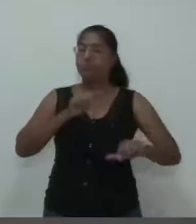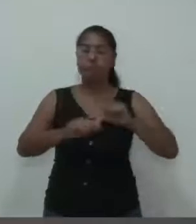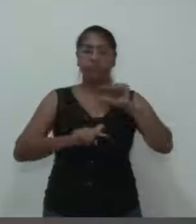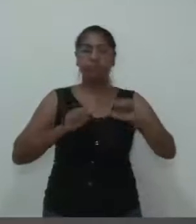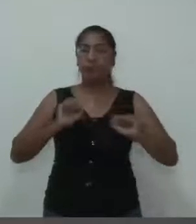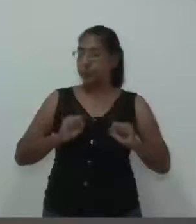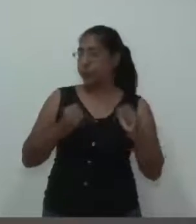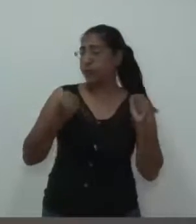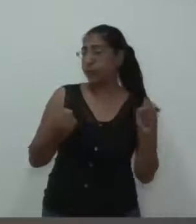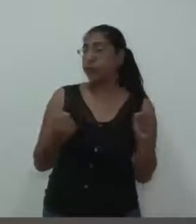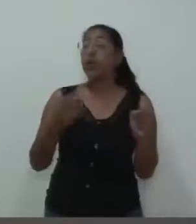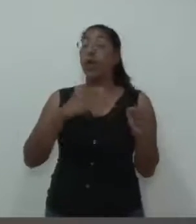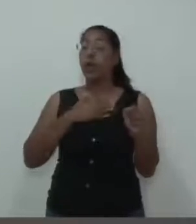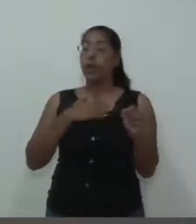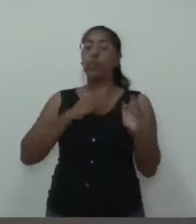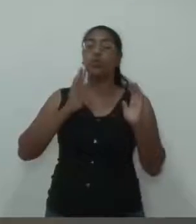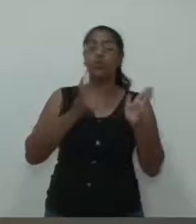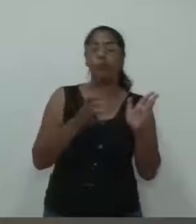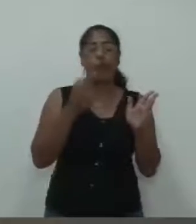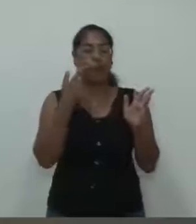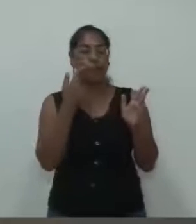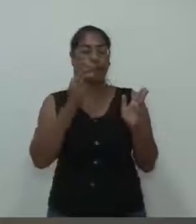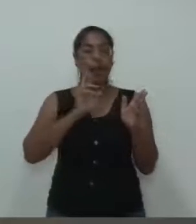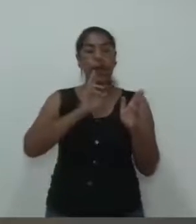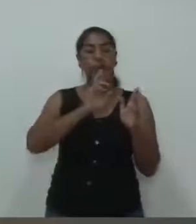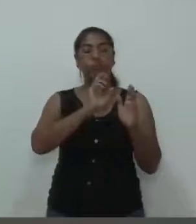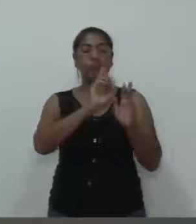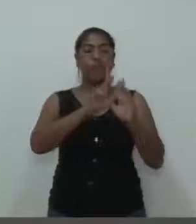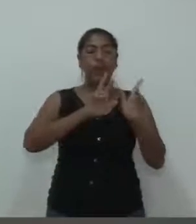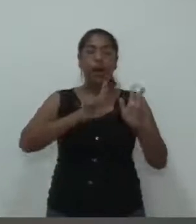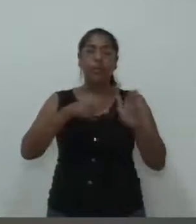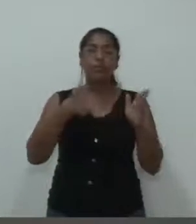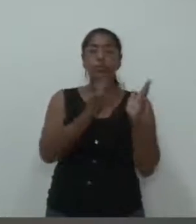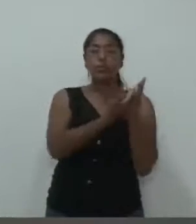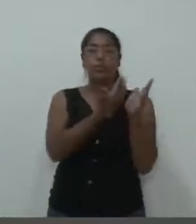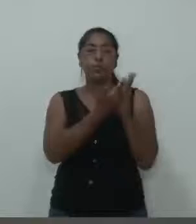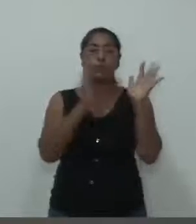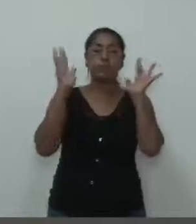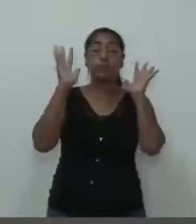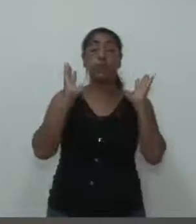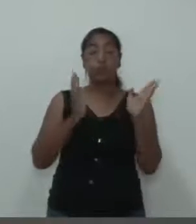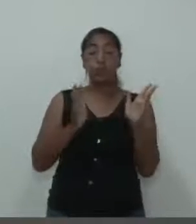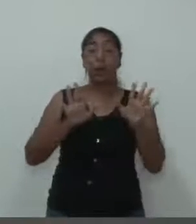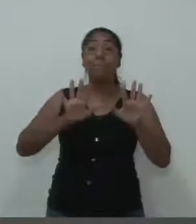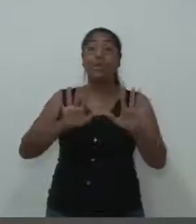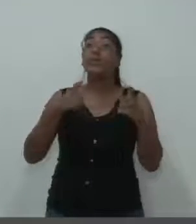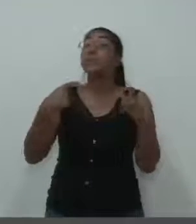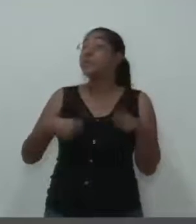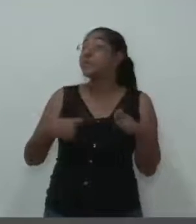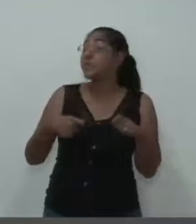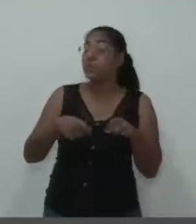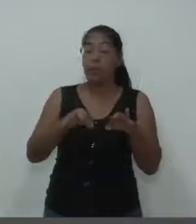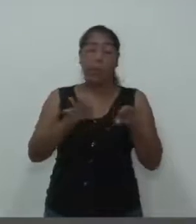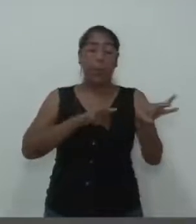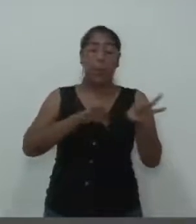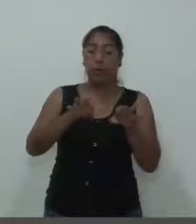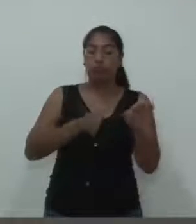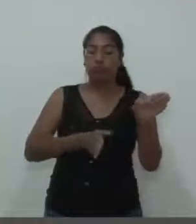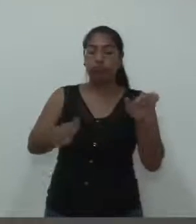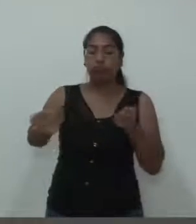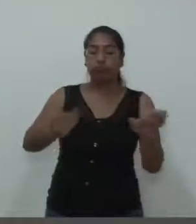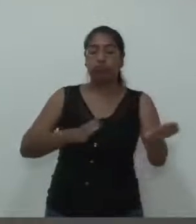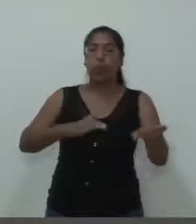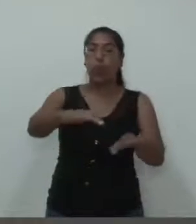estudar esses detalhes, mas se a gente não tiver, praticamente, uma elaboração de um plano de mobilidade que tenha